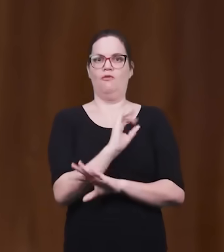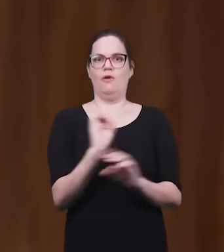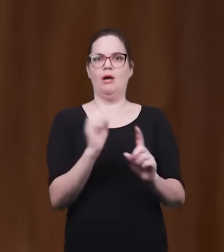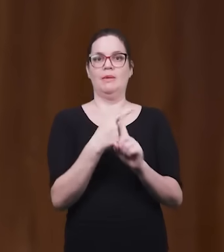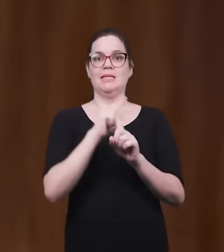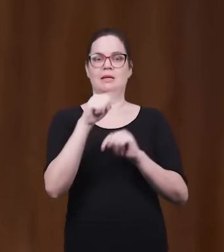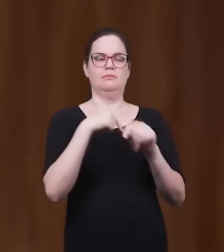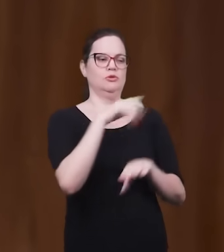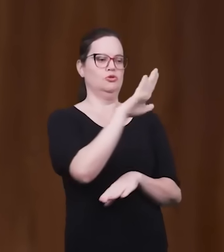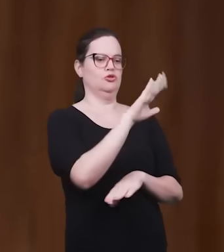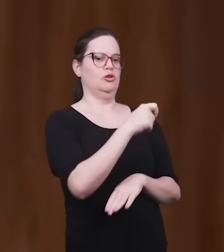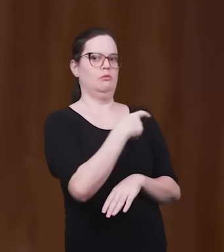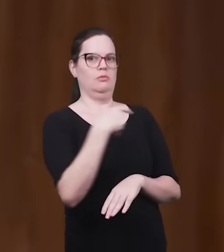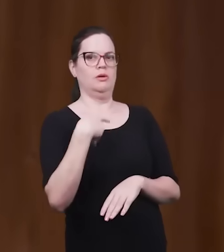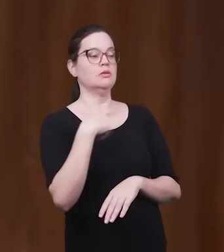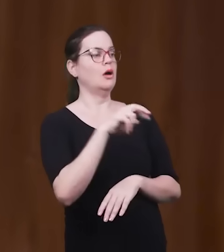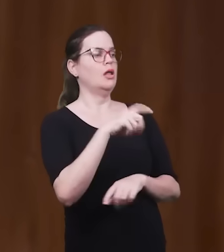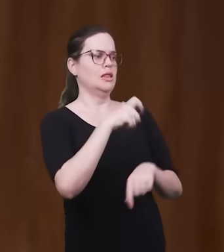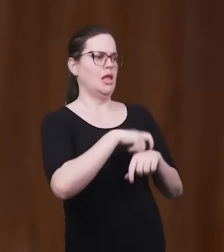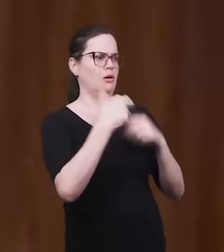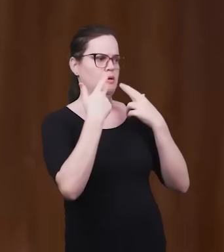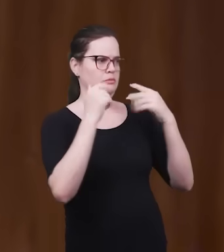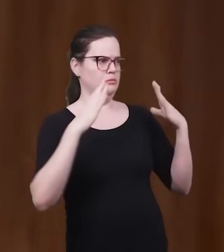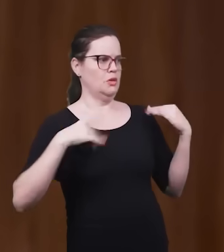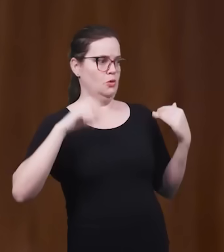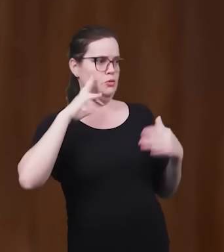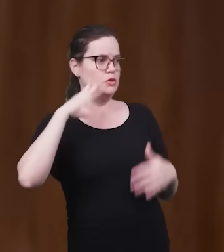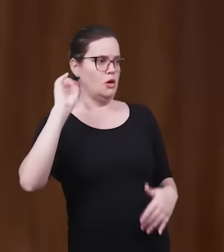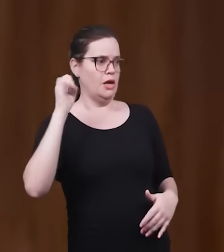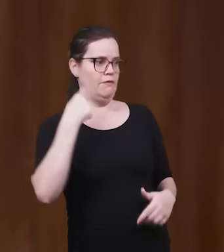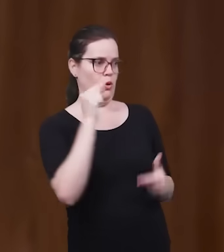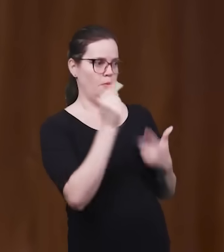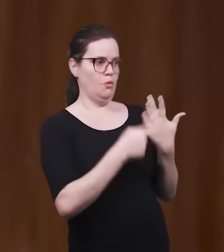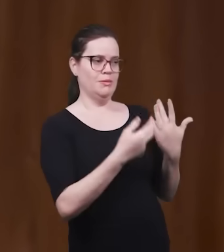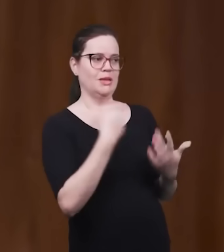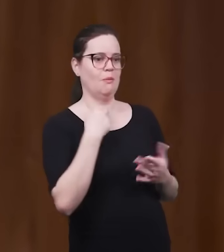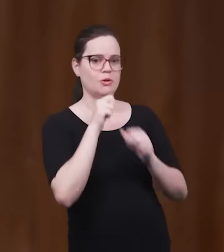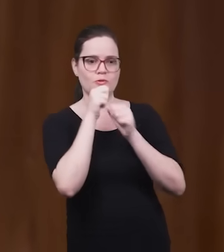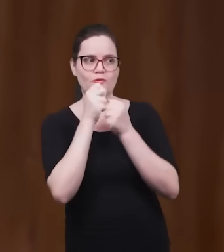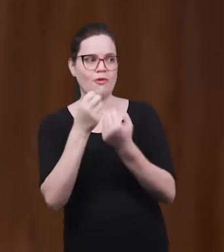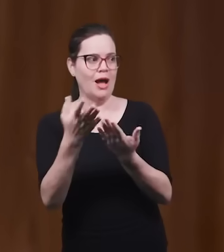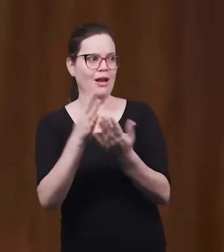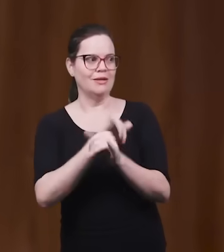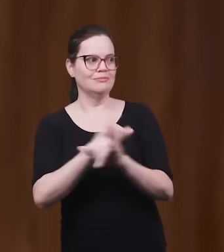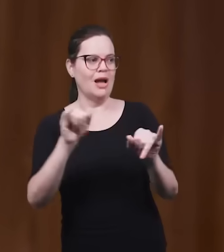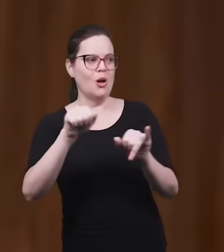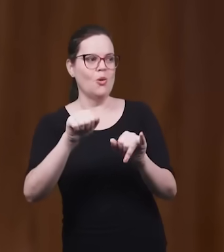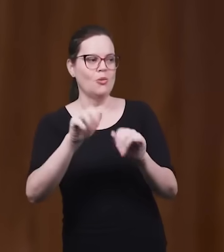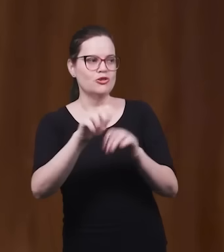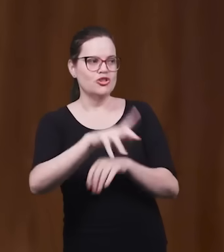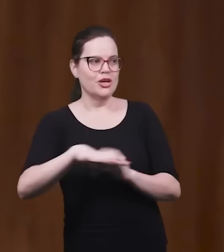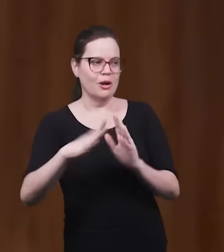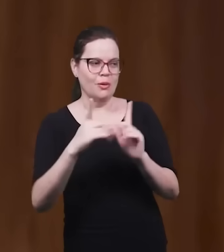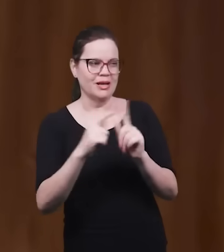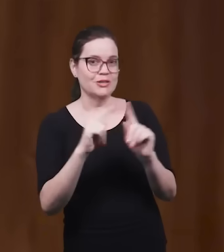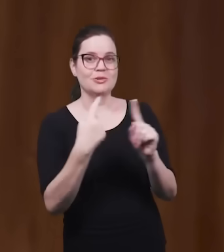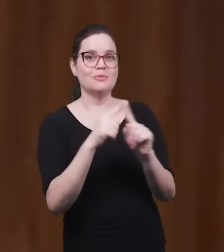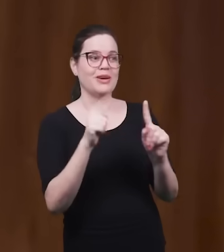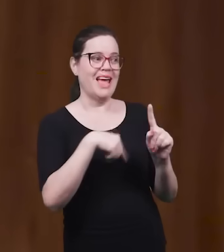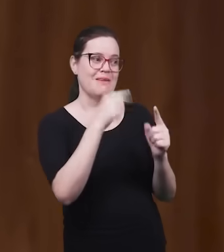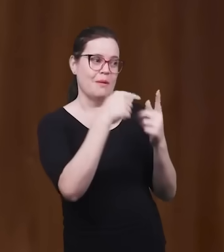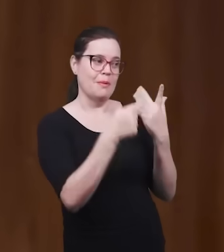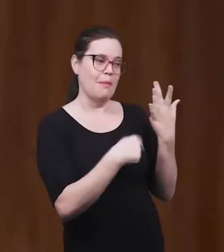achei que não era para a igreja, mas vou falar para o senhor isso aqui, entendeu? Isso. Porque às vezes é uma palavra, às vezes, contundente sobre um